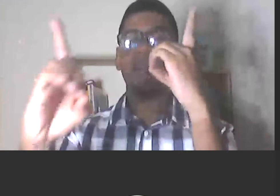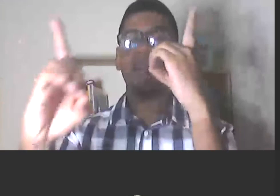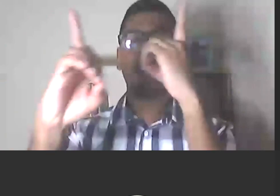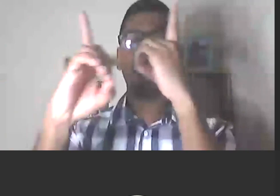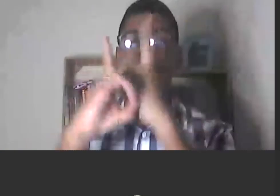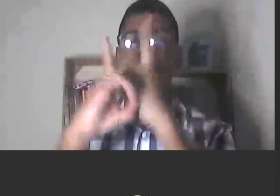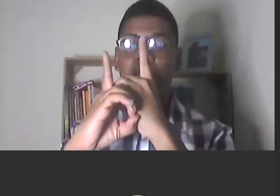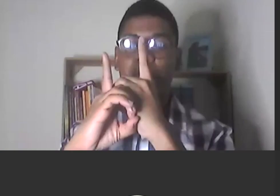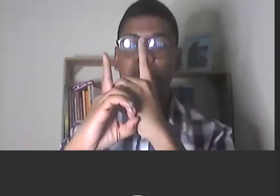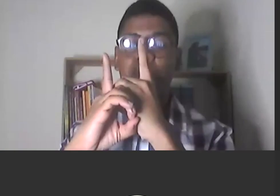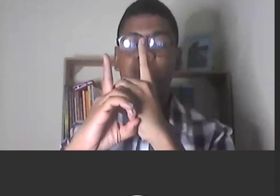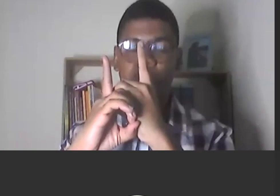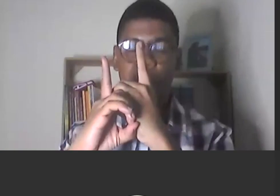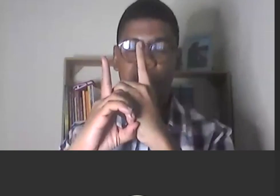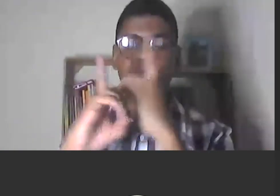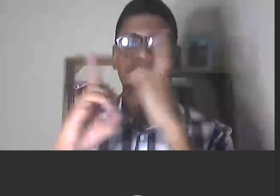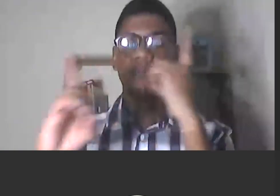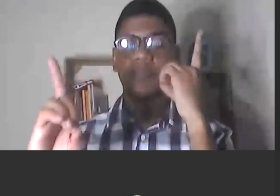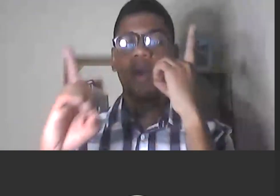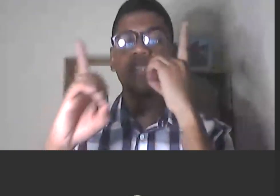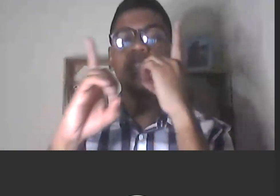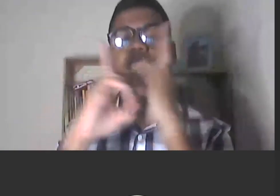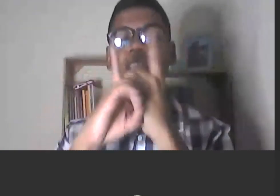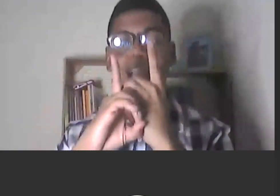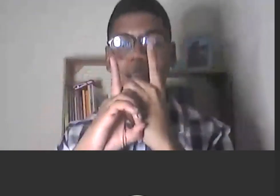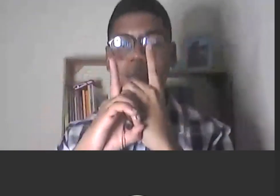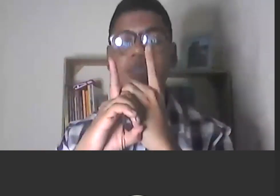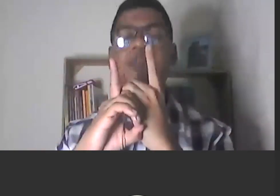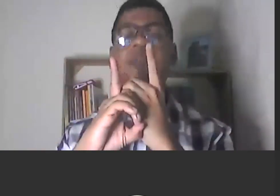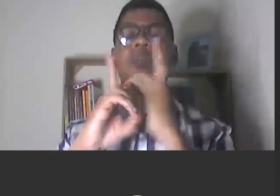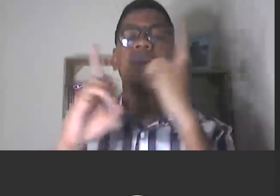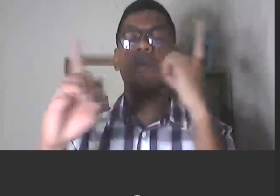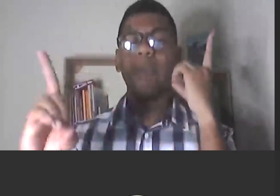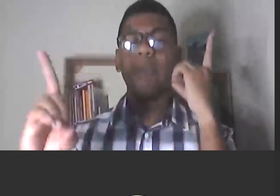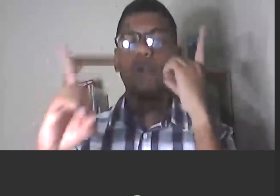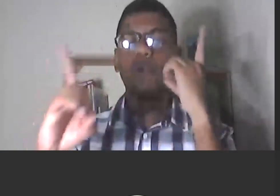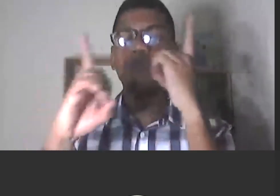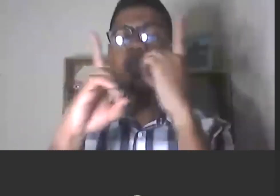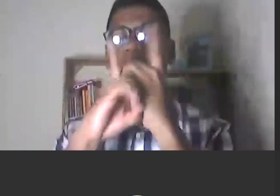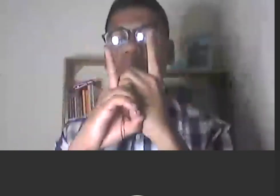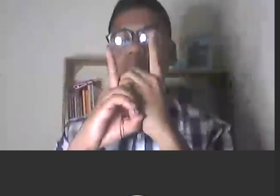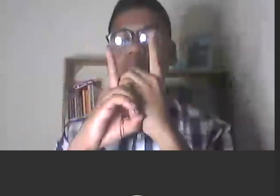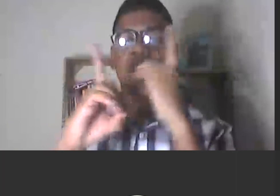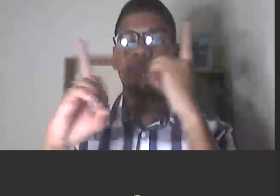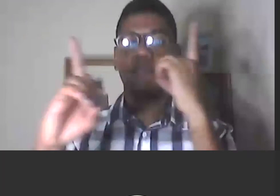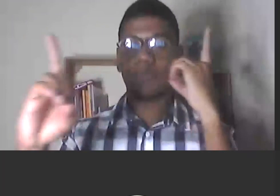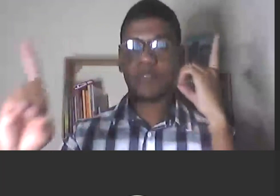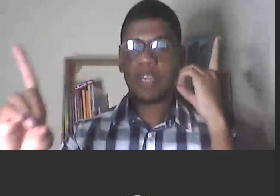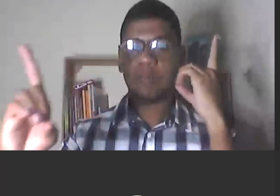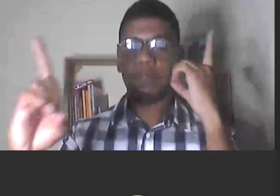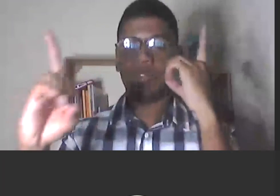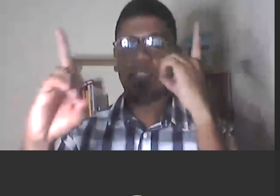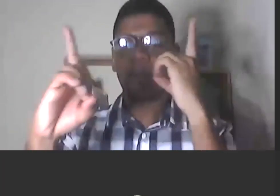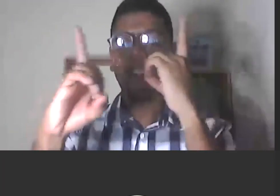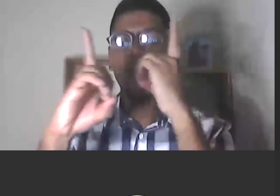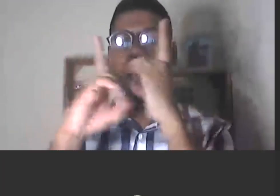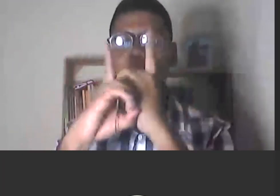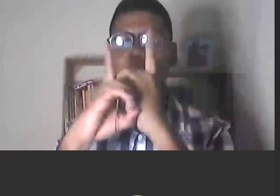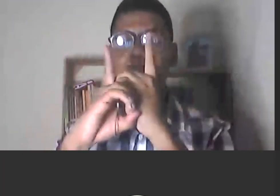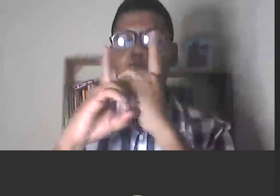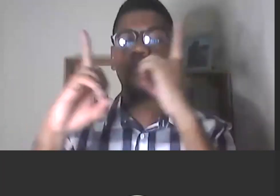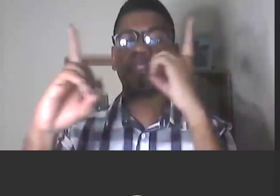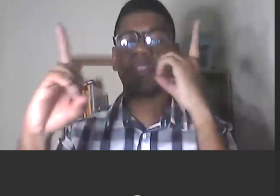D, encontrar. Ok? Ou achar. Então, uma encontra a outra. A gente aproxima